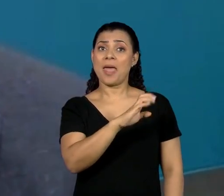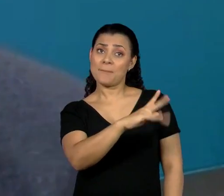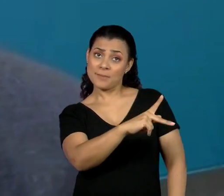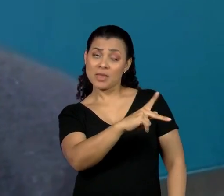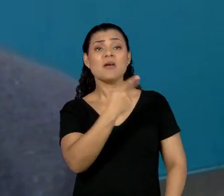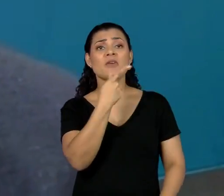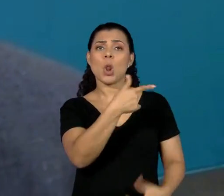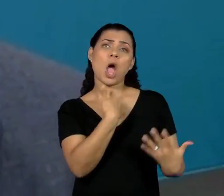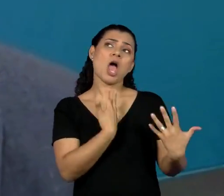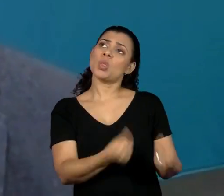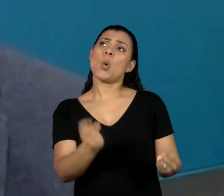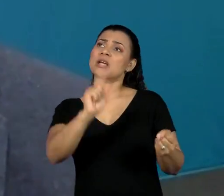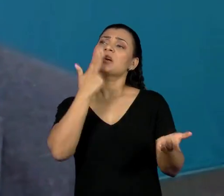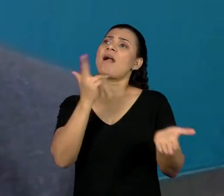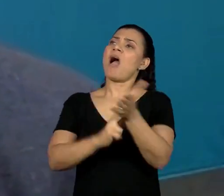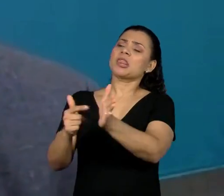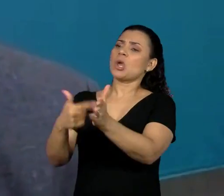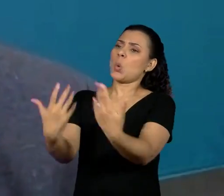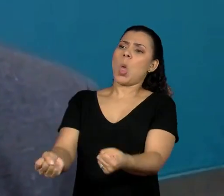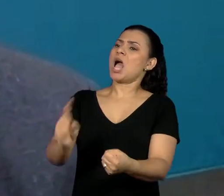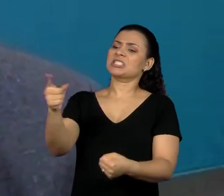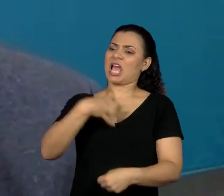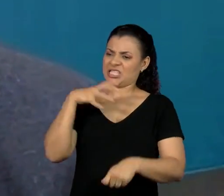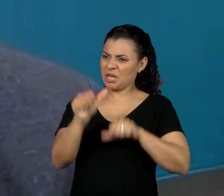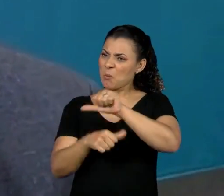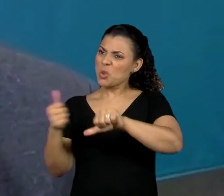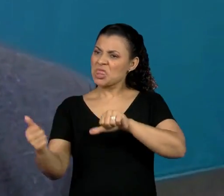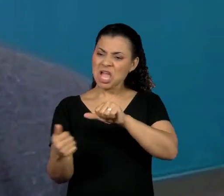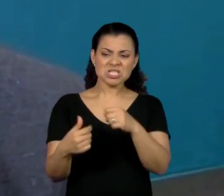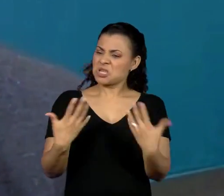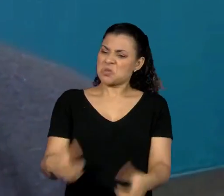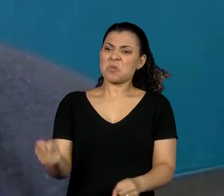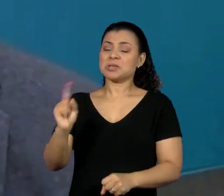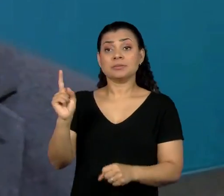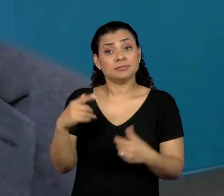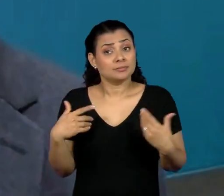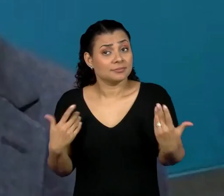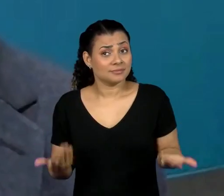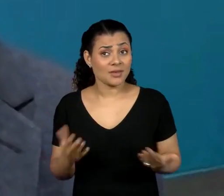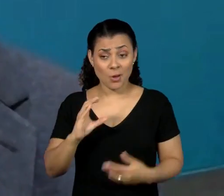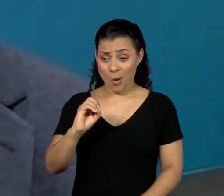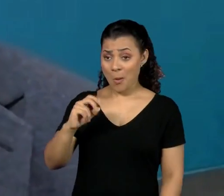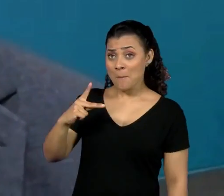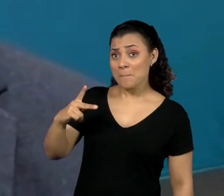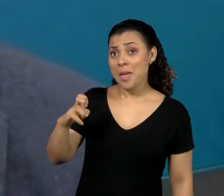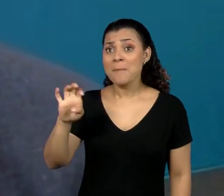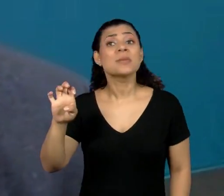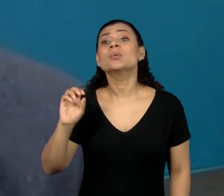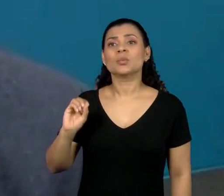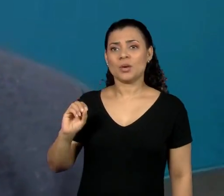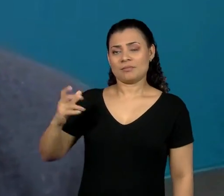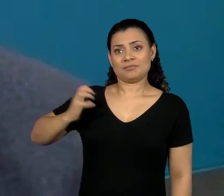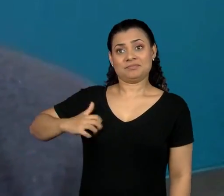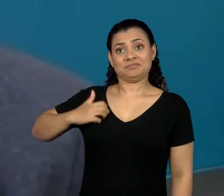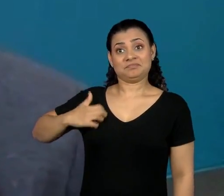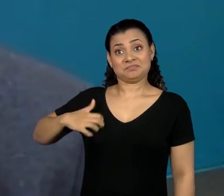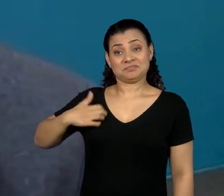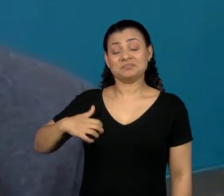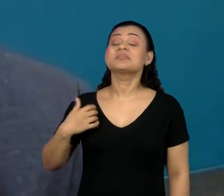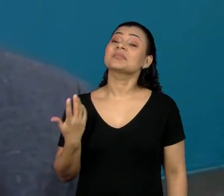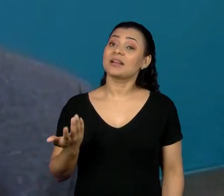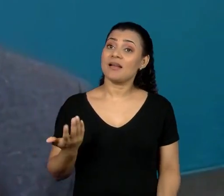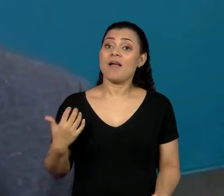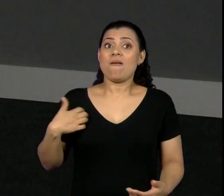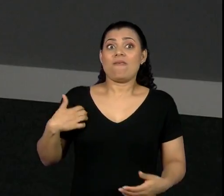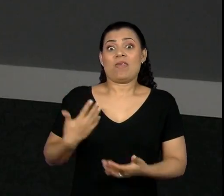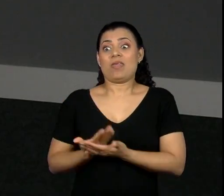que não aceitava esse tipo de definição da conferência. Quando a OPEP está incomodada, isso é um bom sinal de que as coisas estão indo pelo